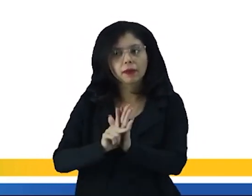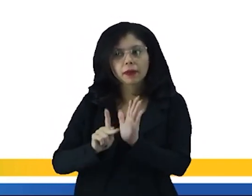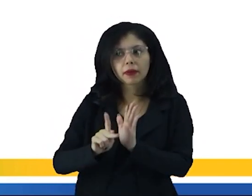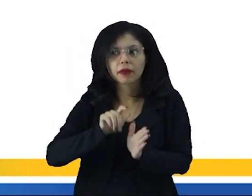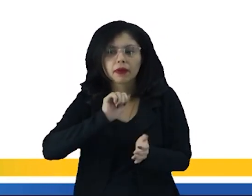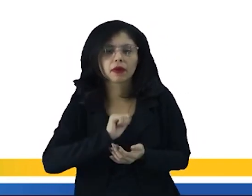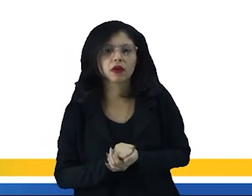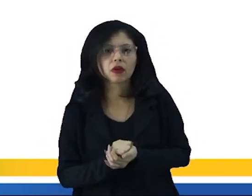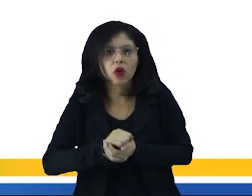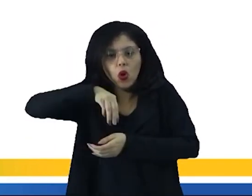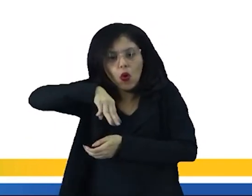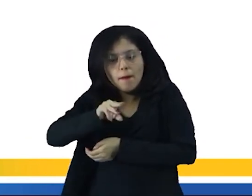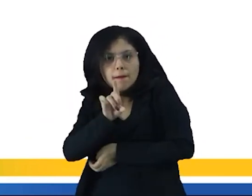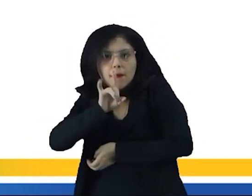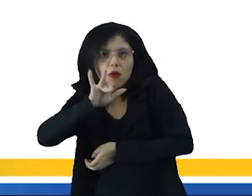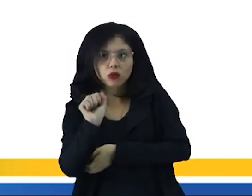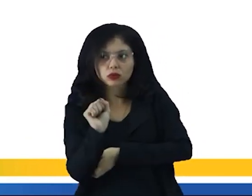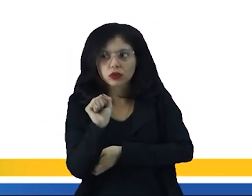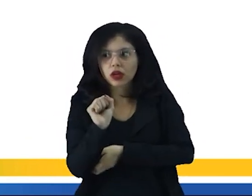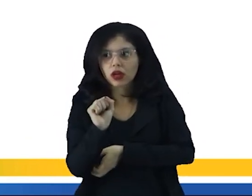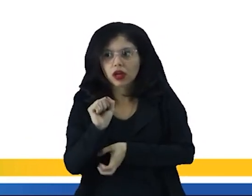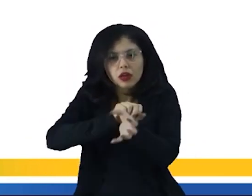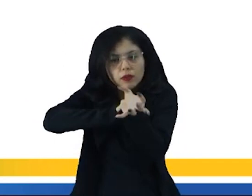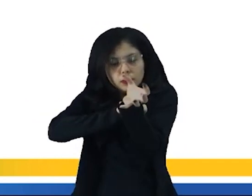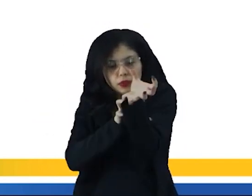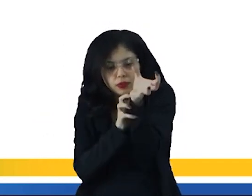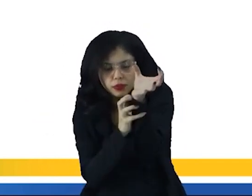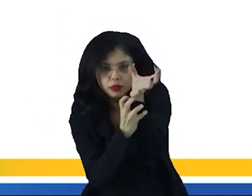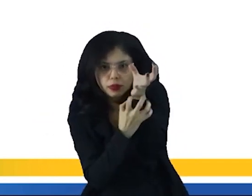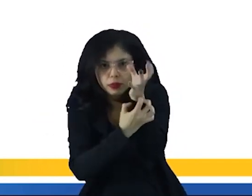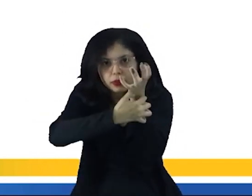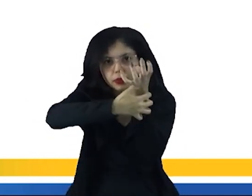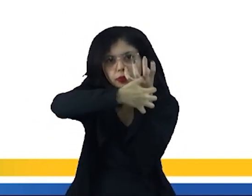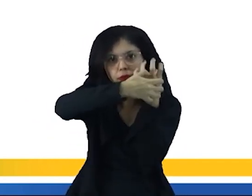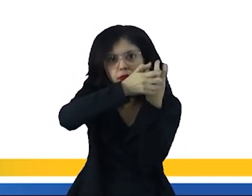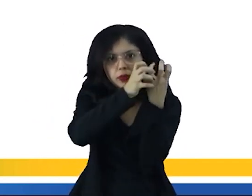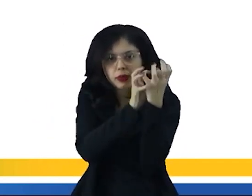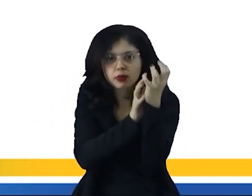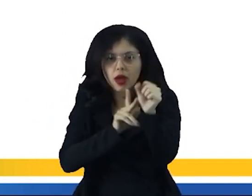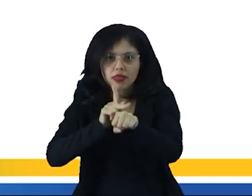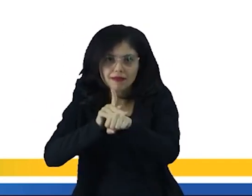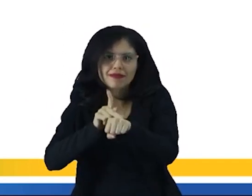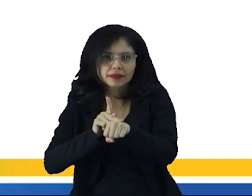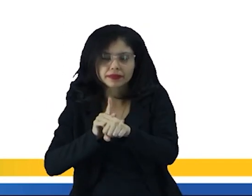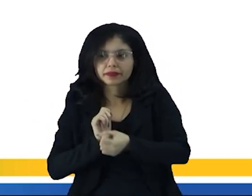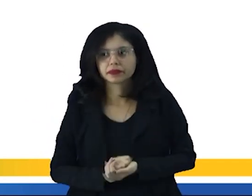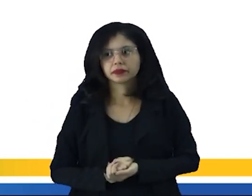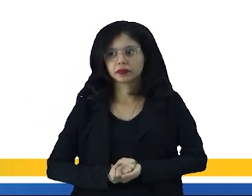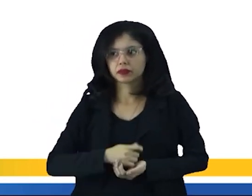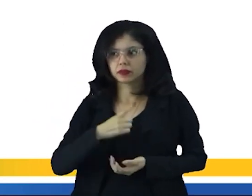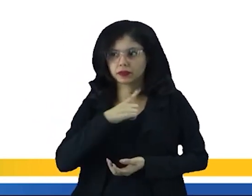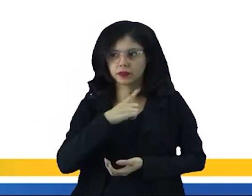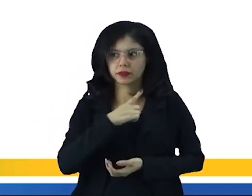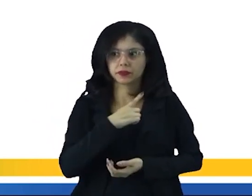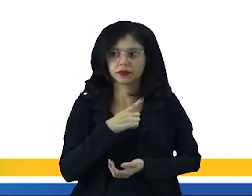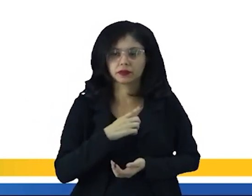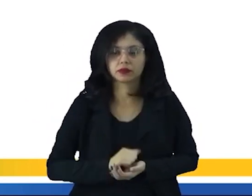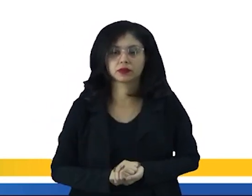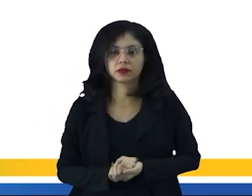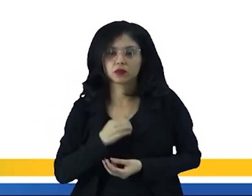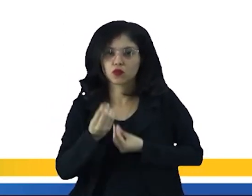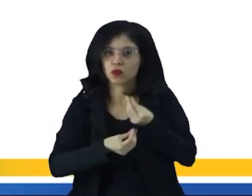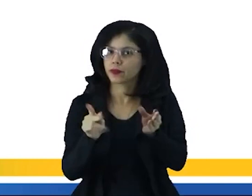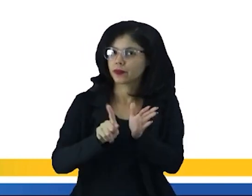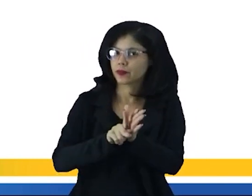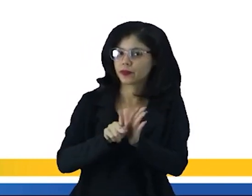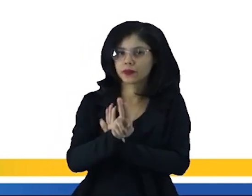constituída de musgos e líquens. Então, são essas vegetações que, como o